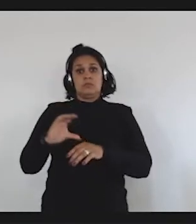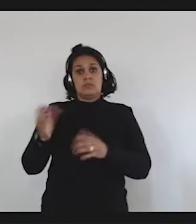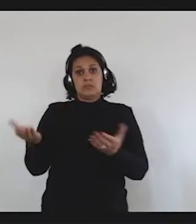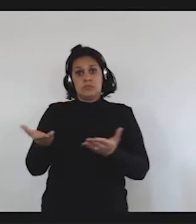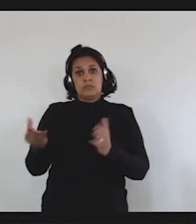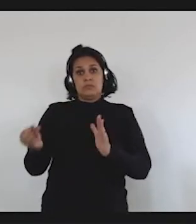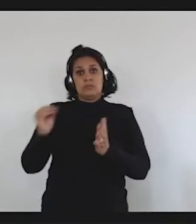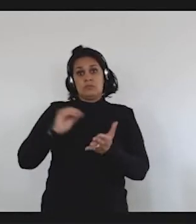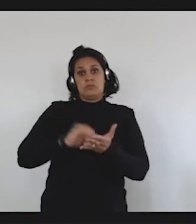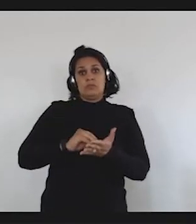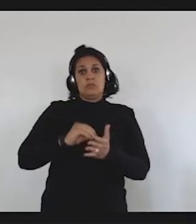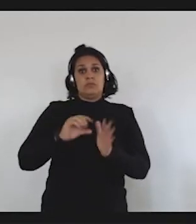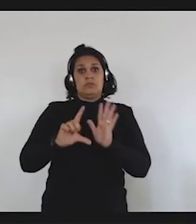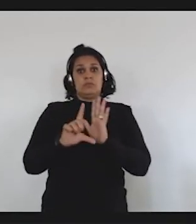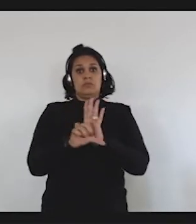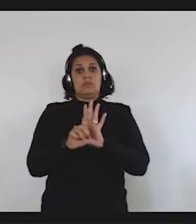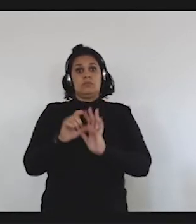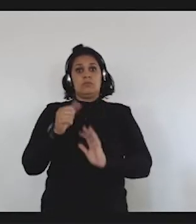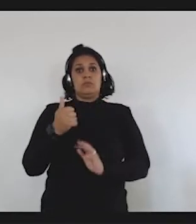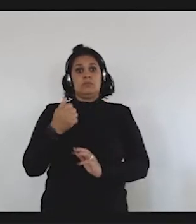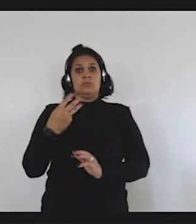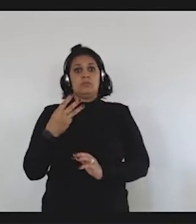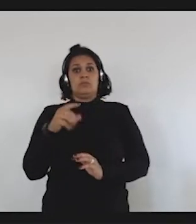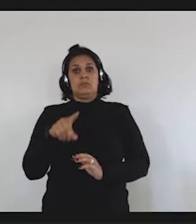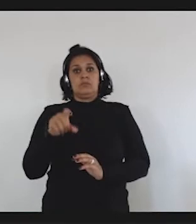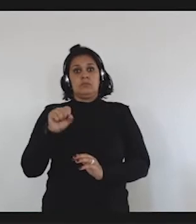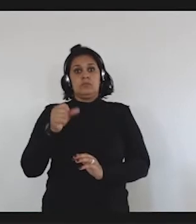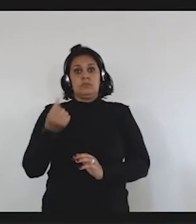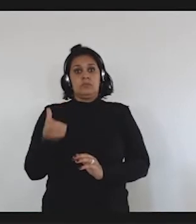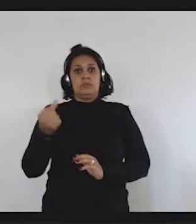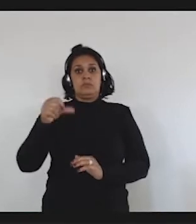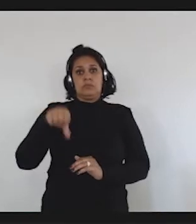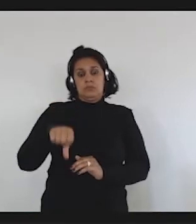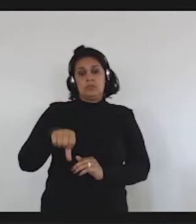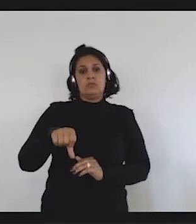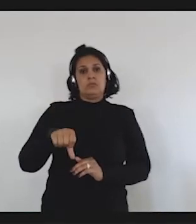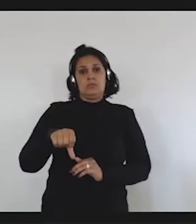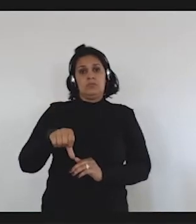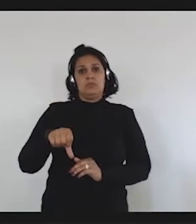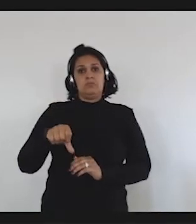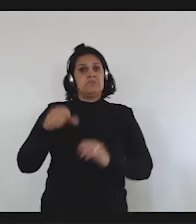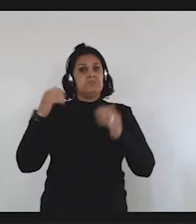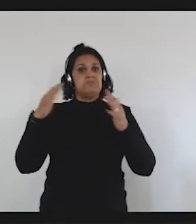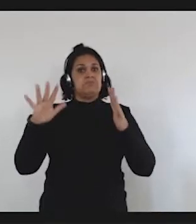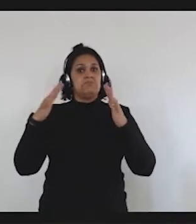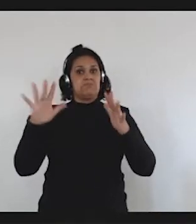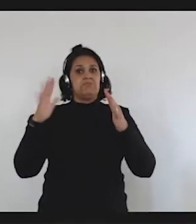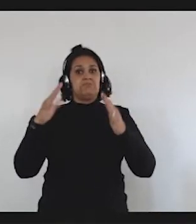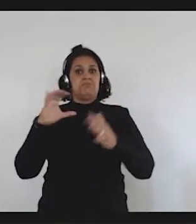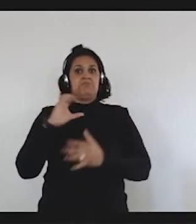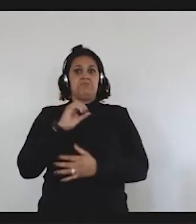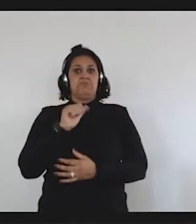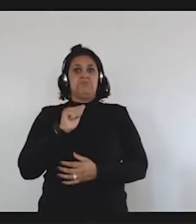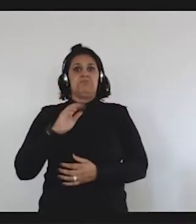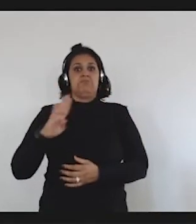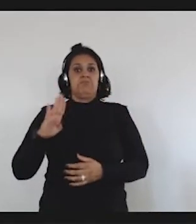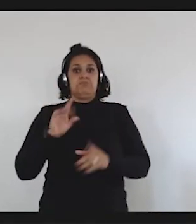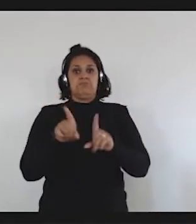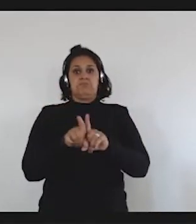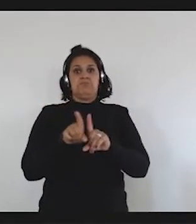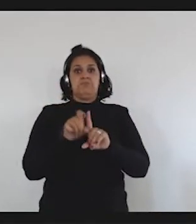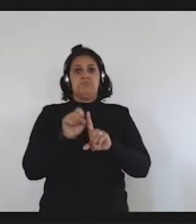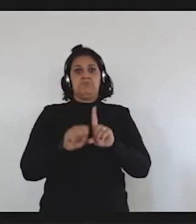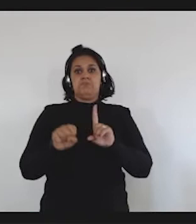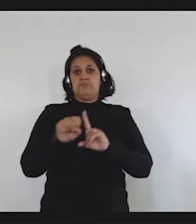Lei 13.869, de 2019, muito festejada pela advocacia e pela sociedade, que